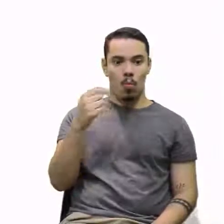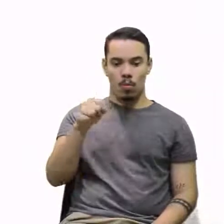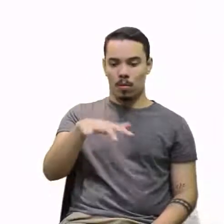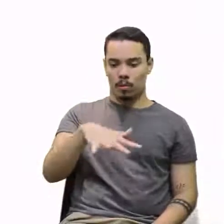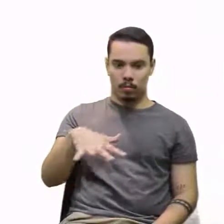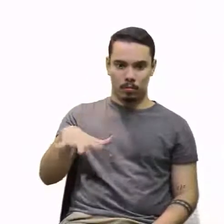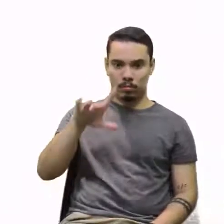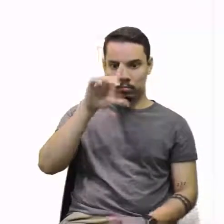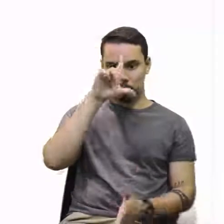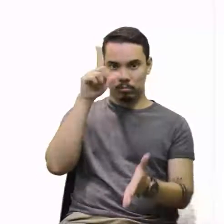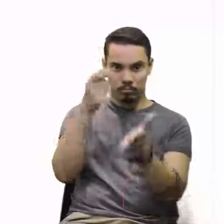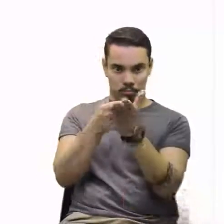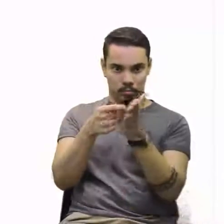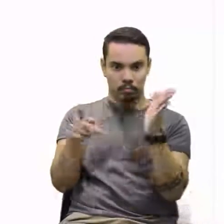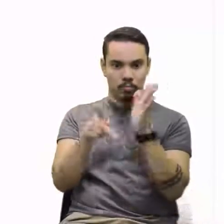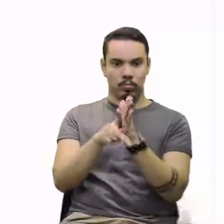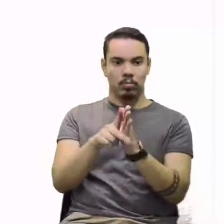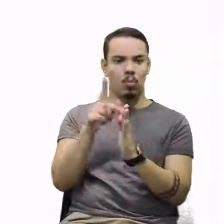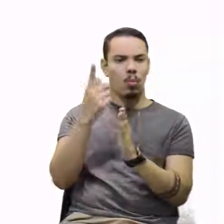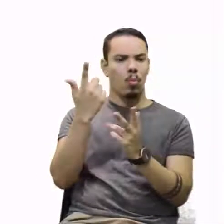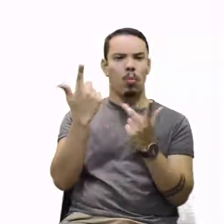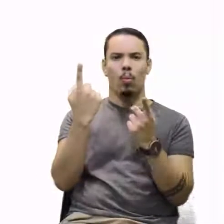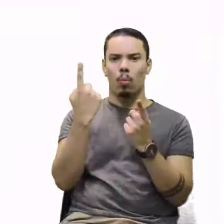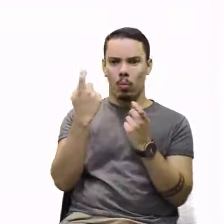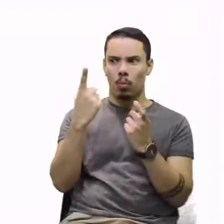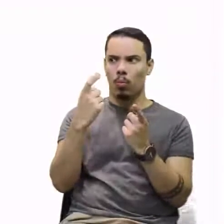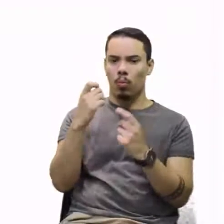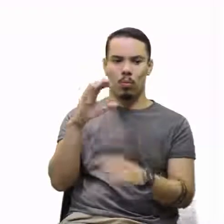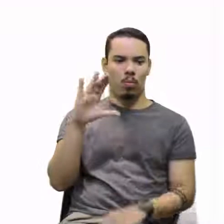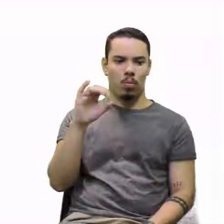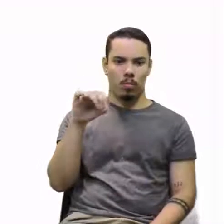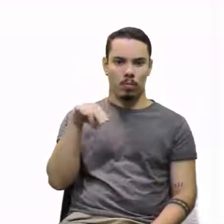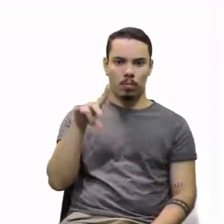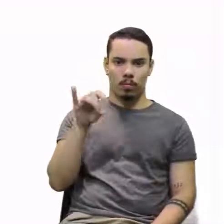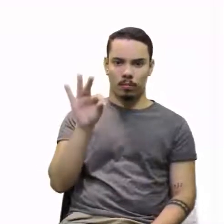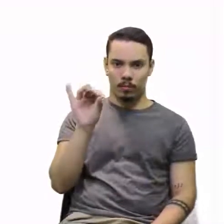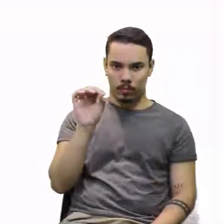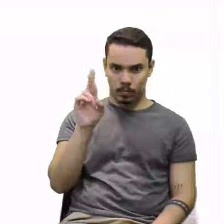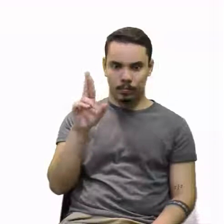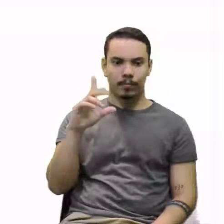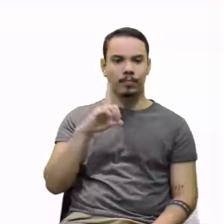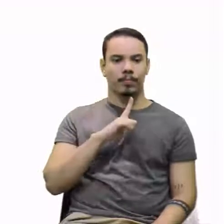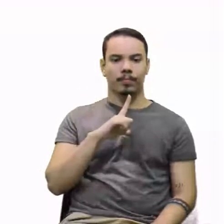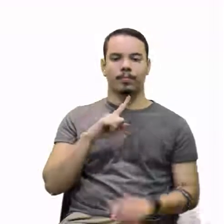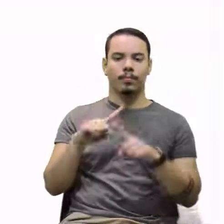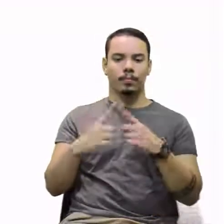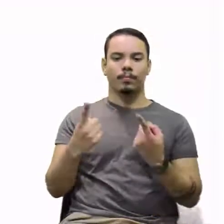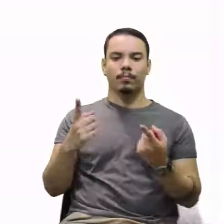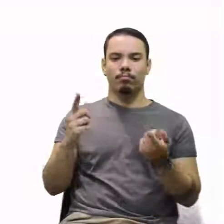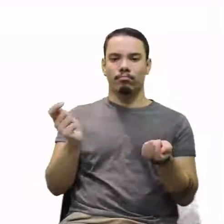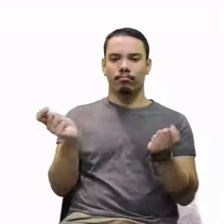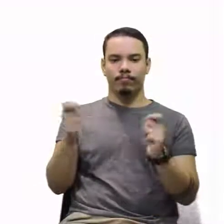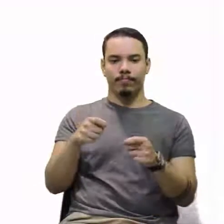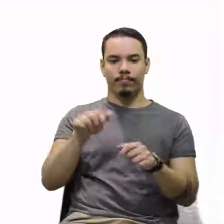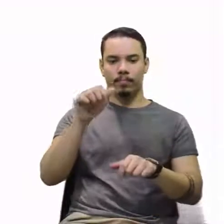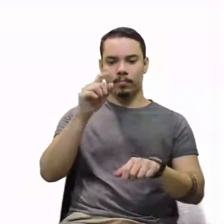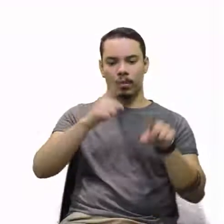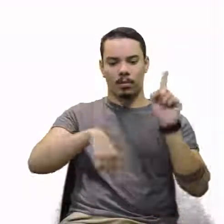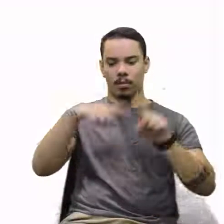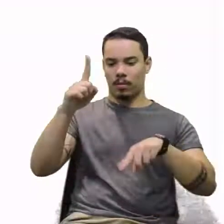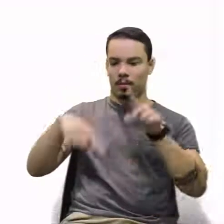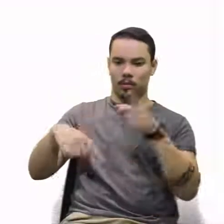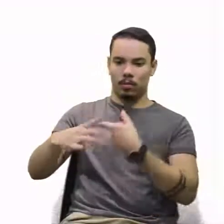delimitada por um determinado condutor, sofre variação no fluxo de